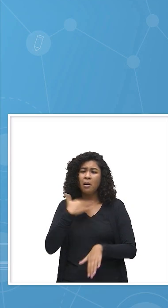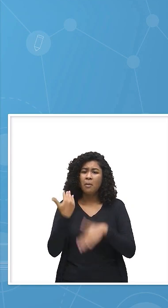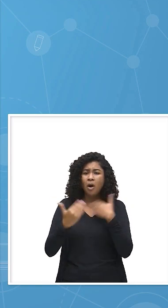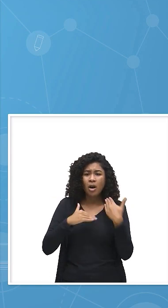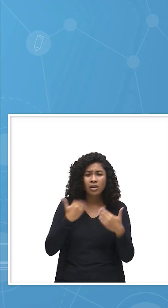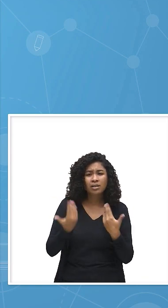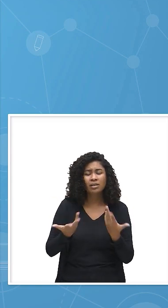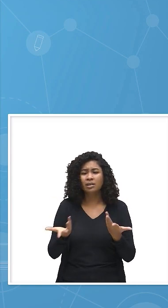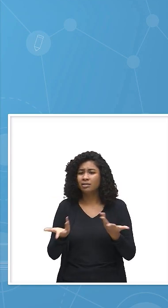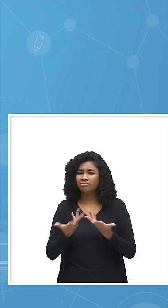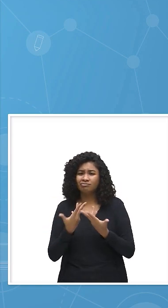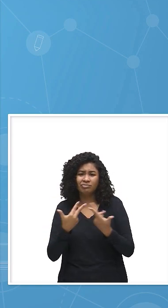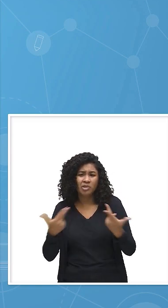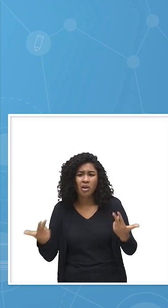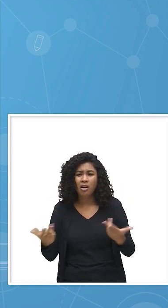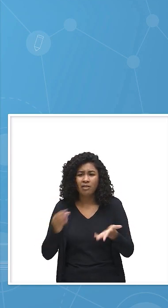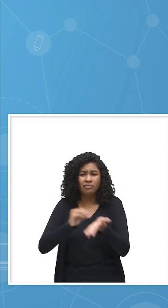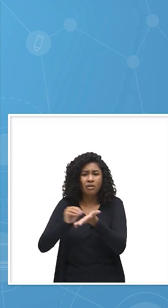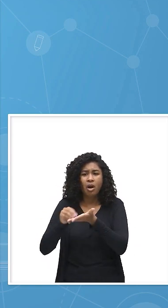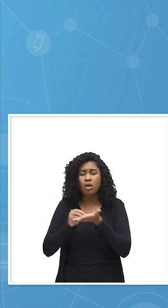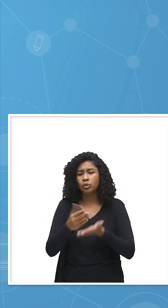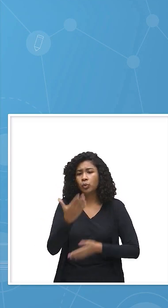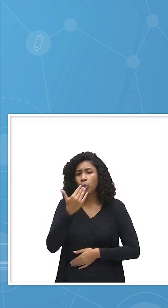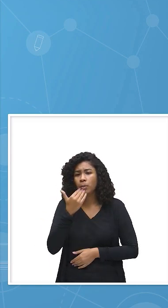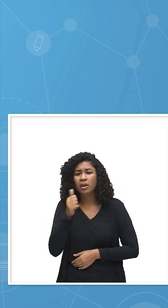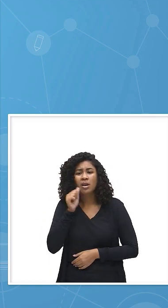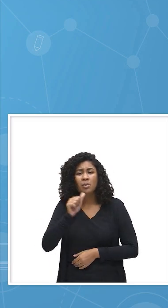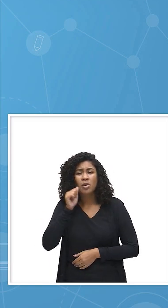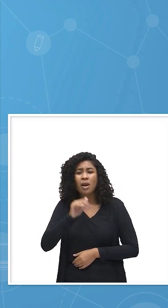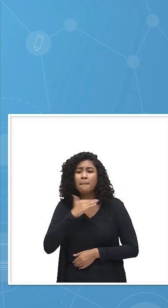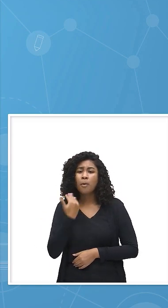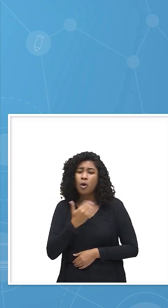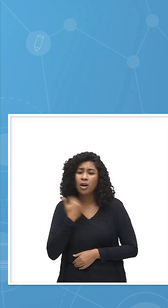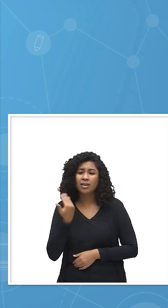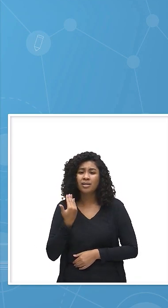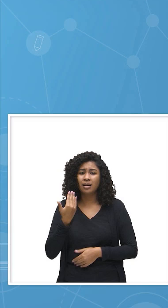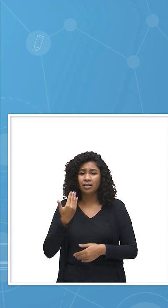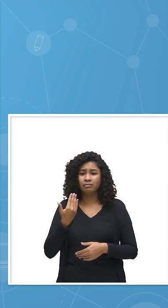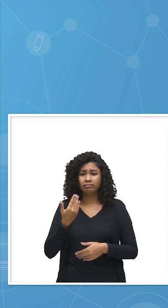bem alimentadas. As mulheres morriam muito no parto, por isso que